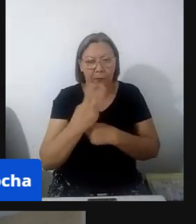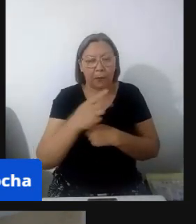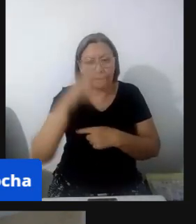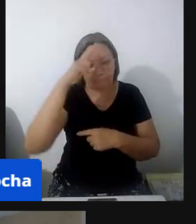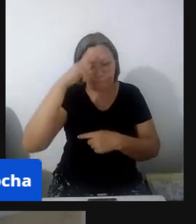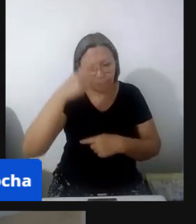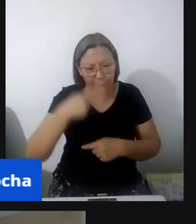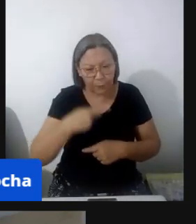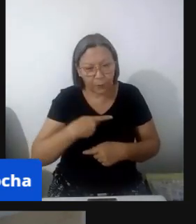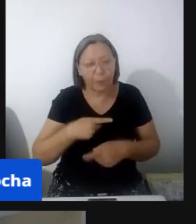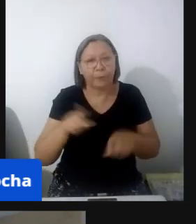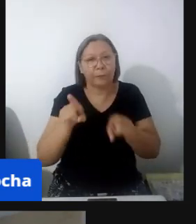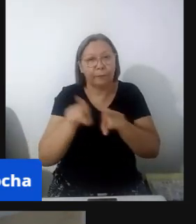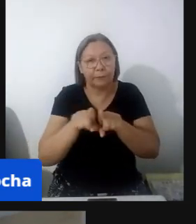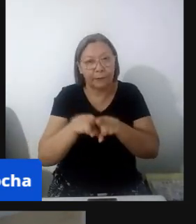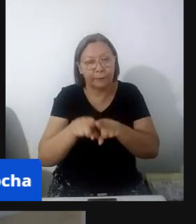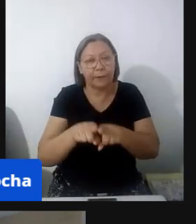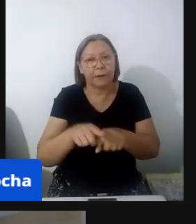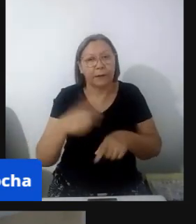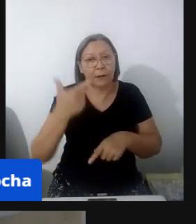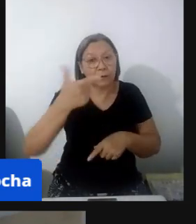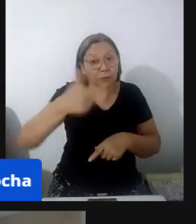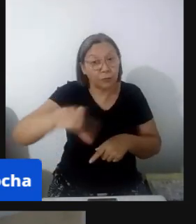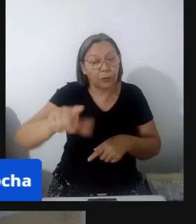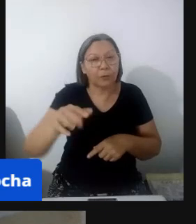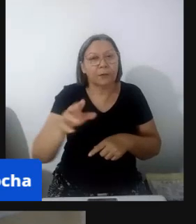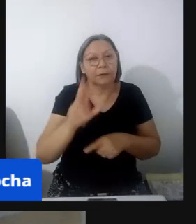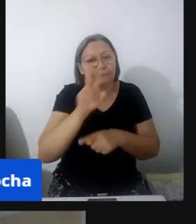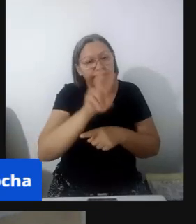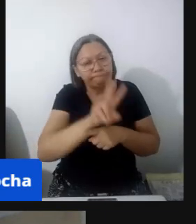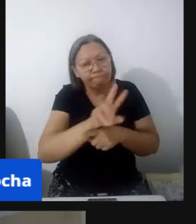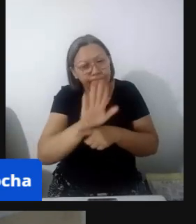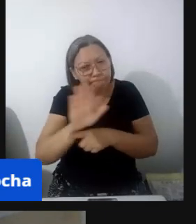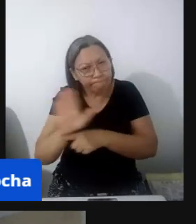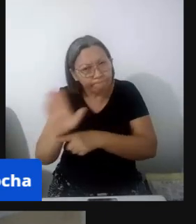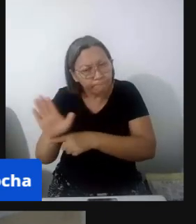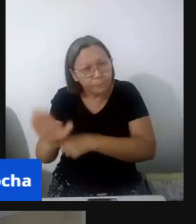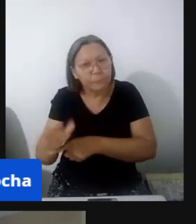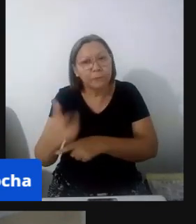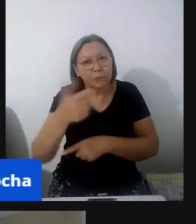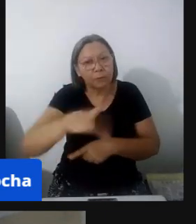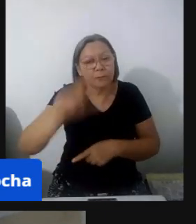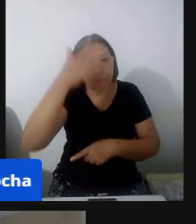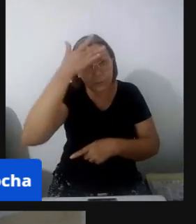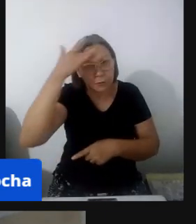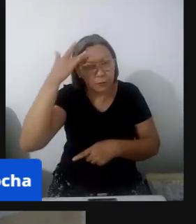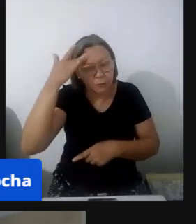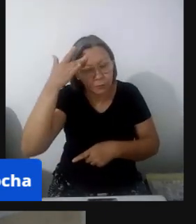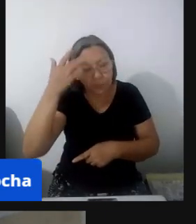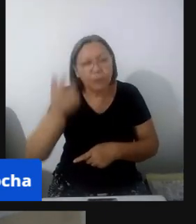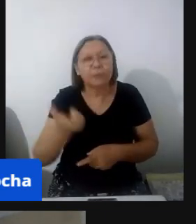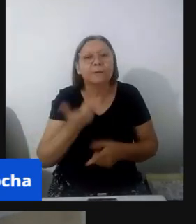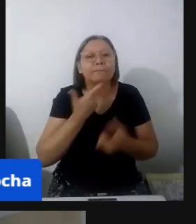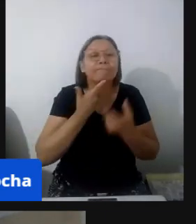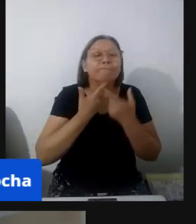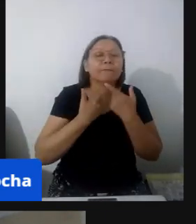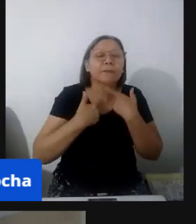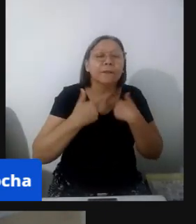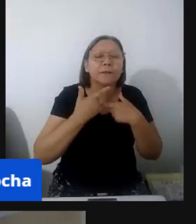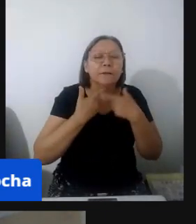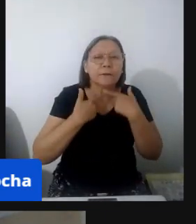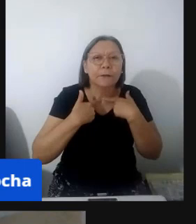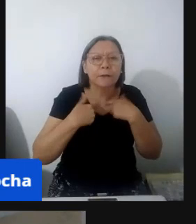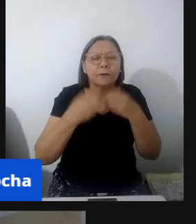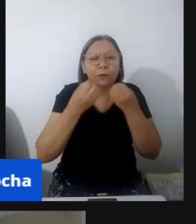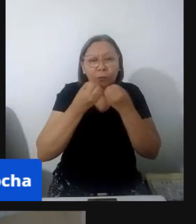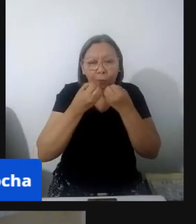com as outras pessoas. Ao cuidar de nós, nós cuidamos dos outros. Desejo assim mesmo de coração que todos estejam bem, com você, com